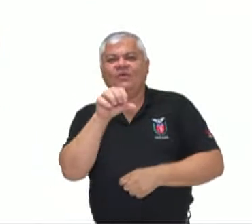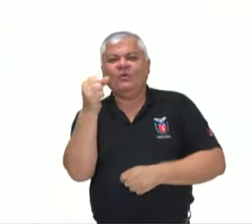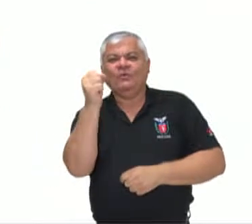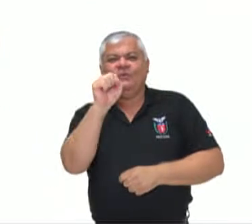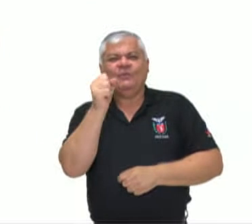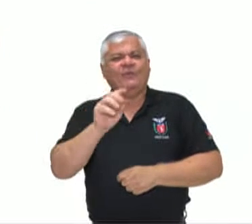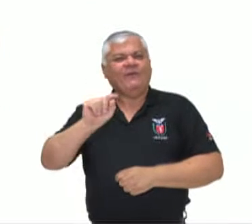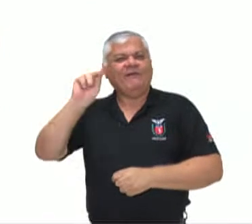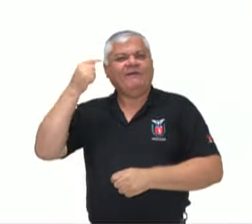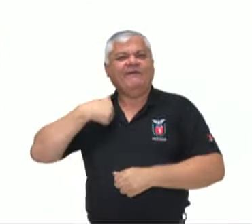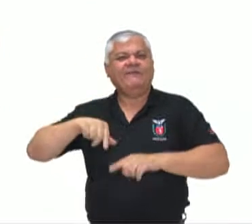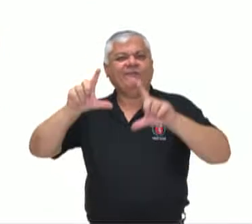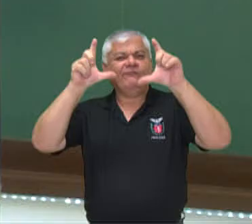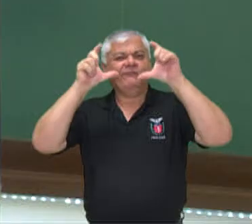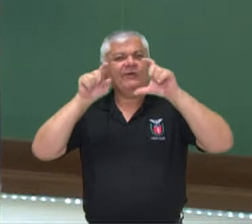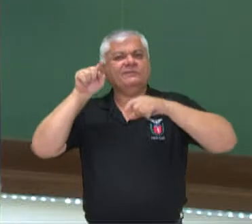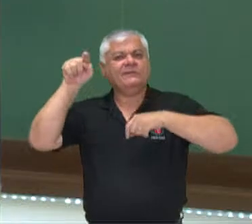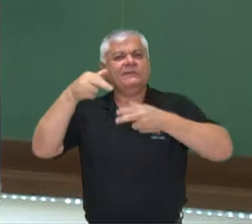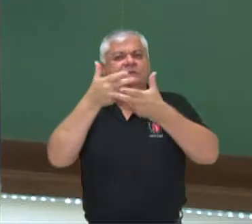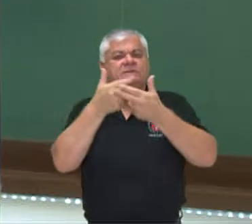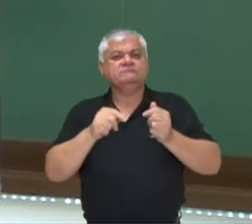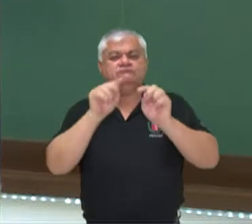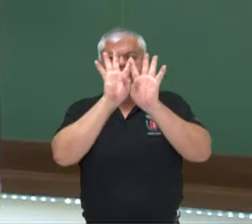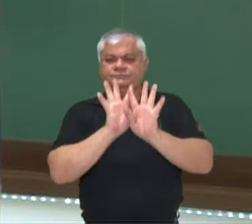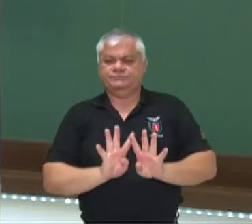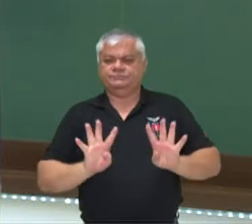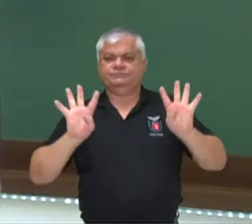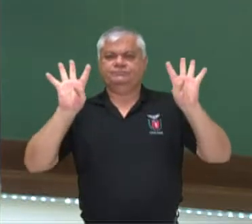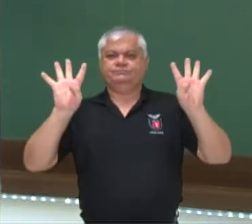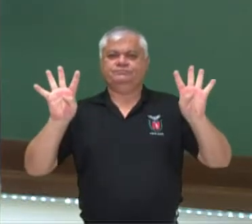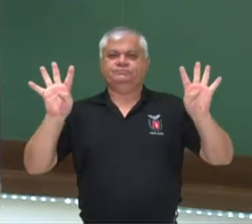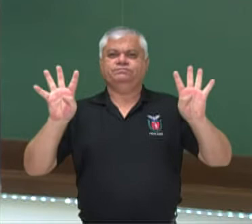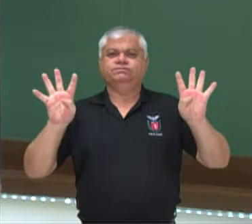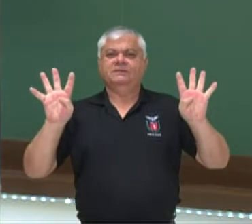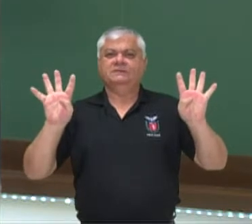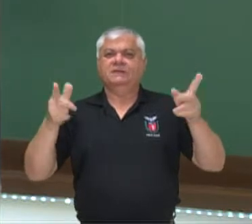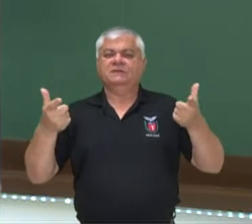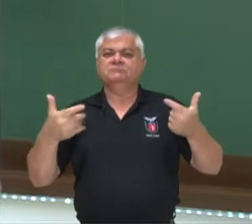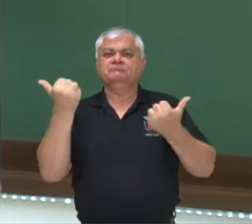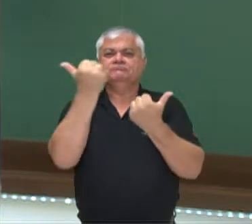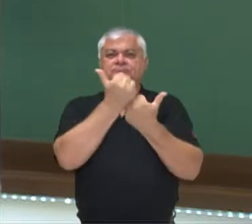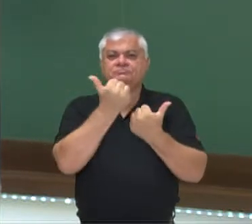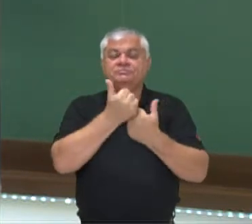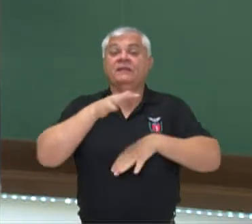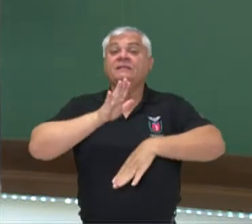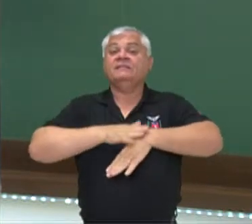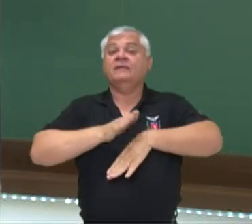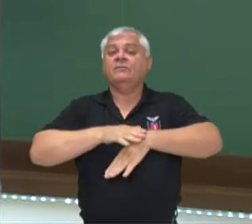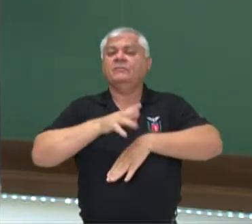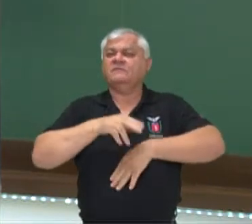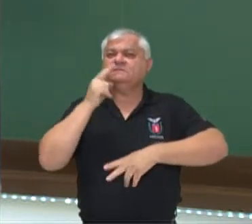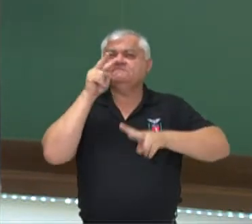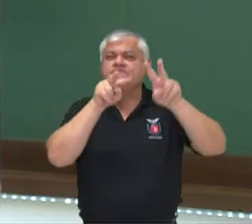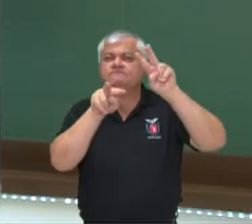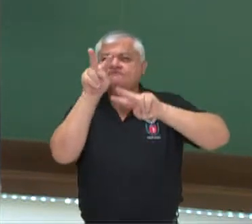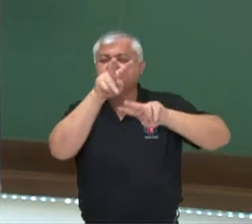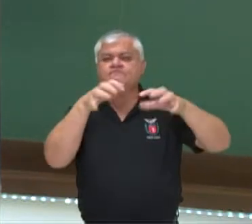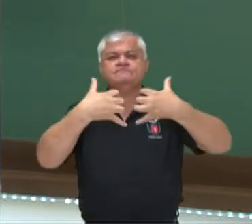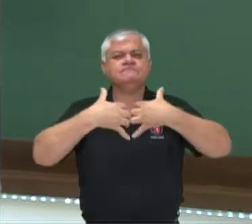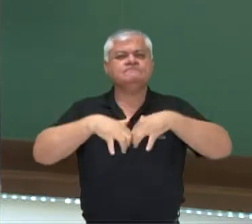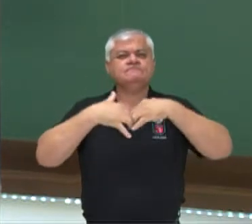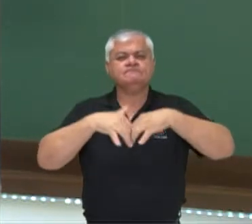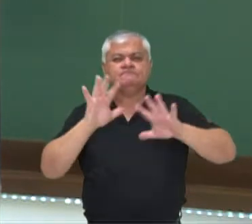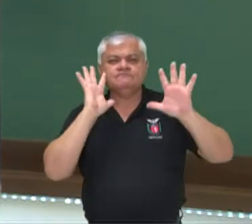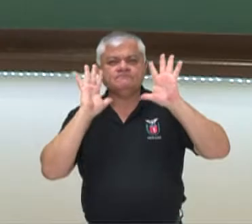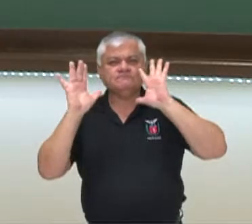Essa foto aqui com esses elementos, né? Para que a gente possa analisar. Vou aí deixar um tempinho para que vocês analisem